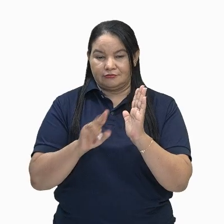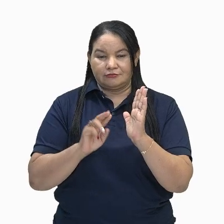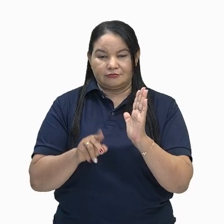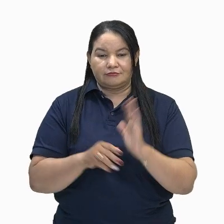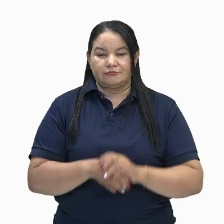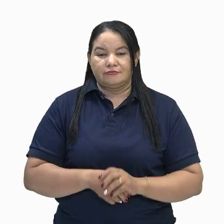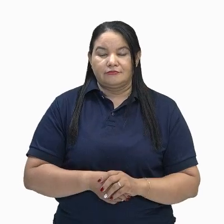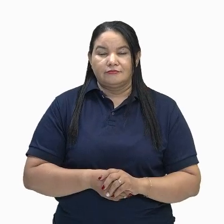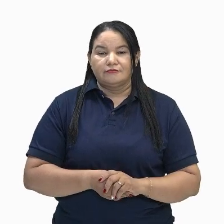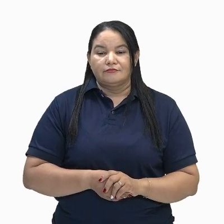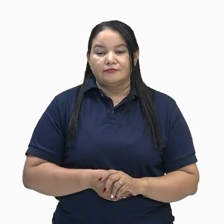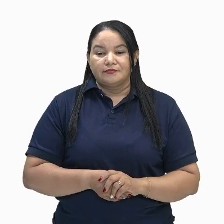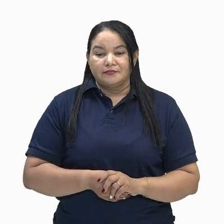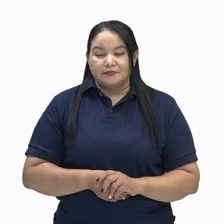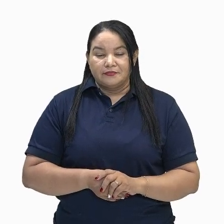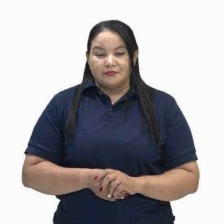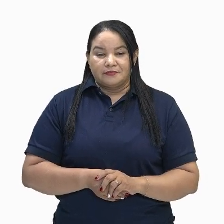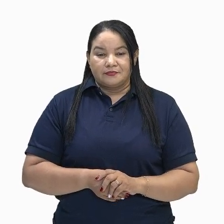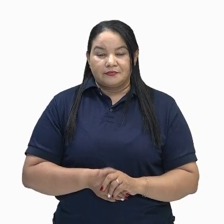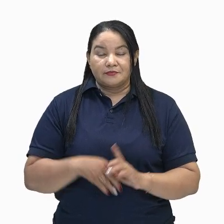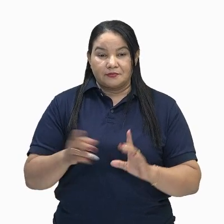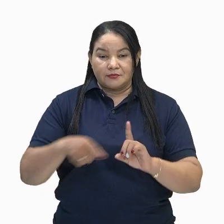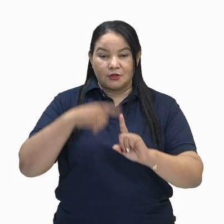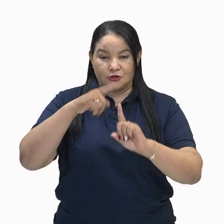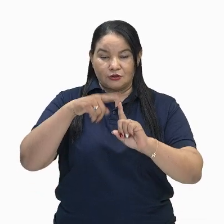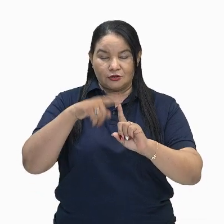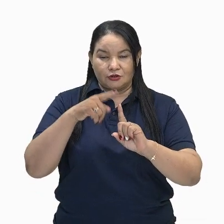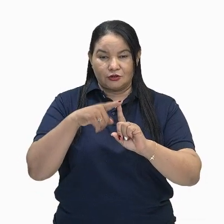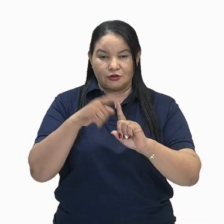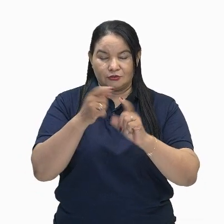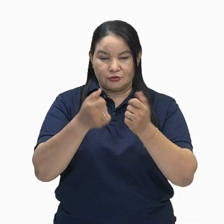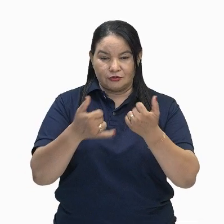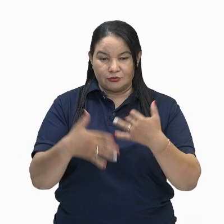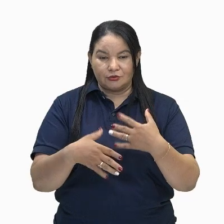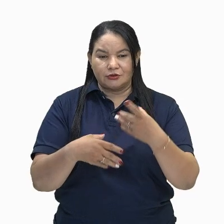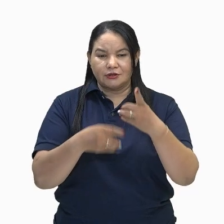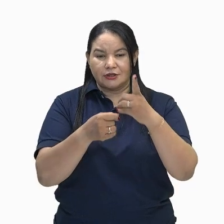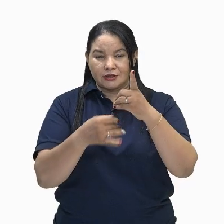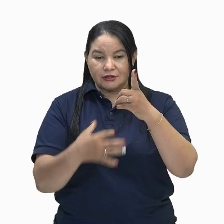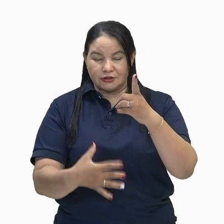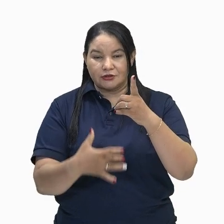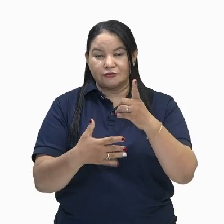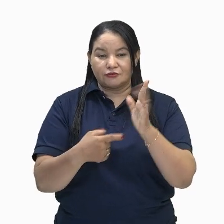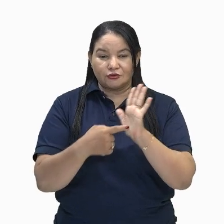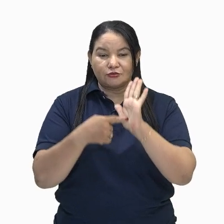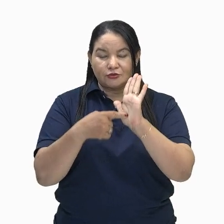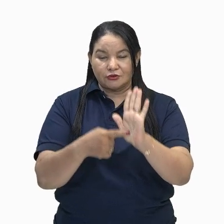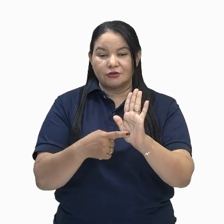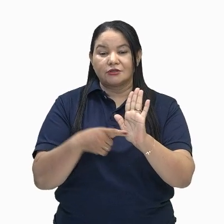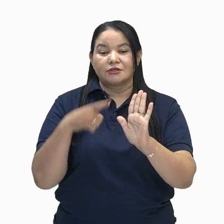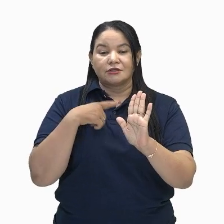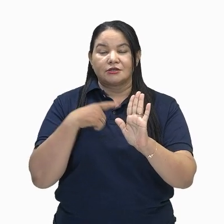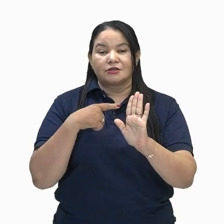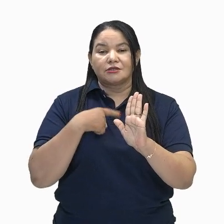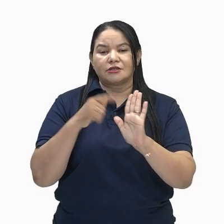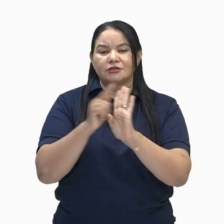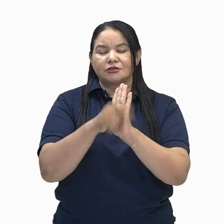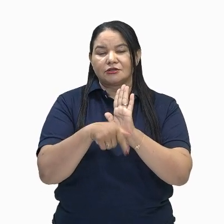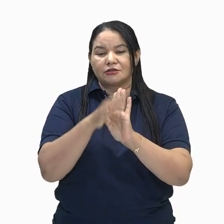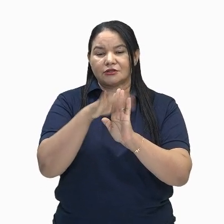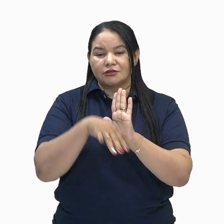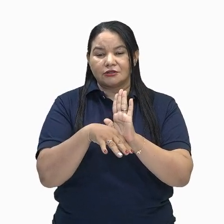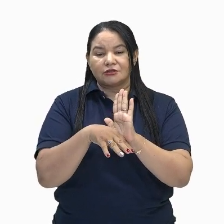argumentos. Nesse tipo textual dissertativo expositivo, nós podemos ter o quê? Os gêneros textuais que vão estar com